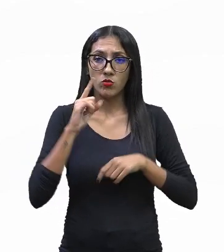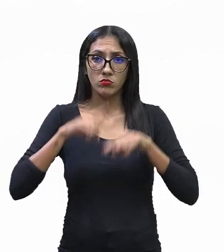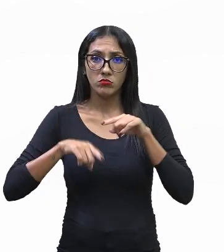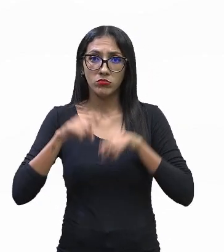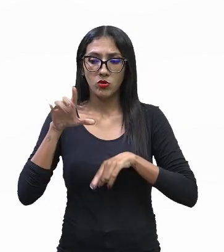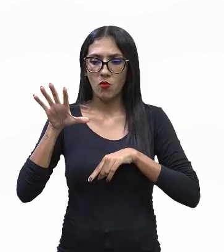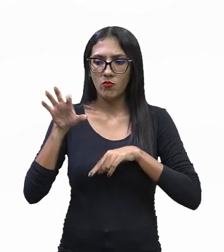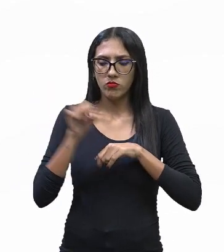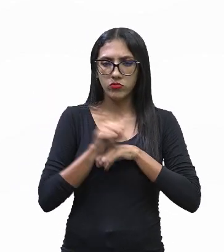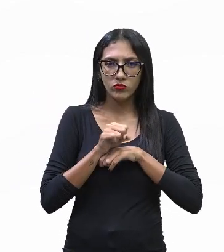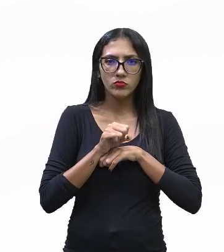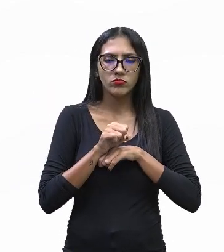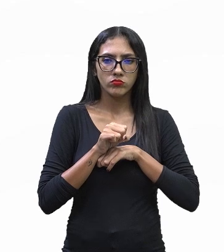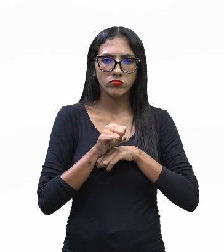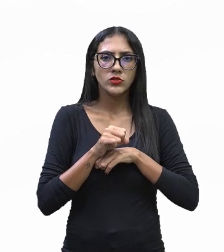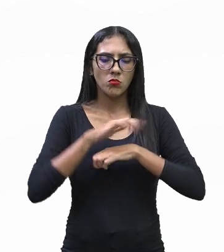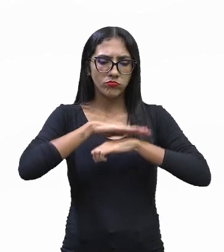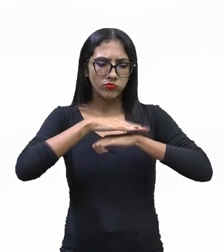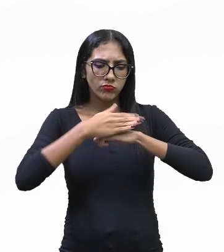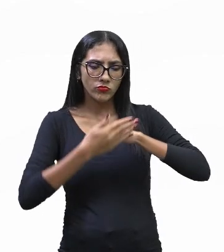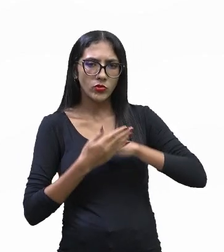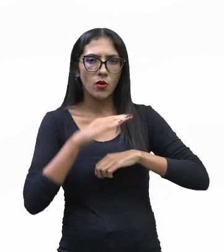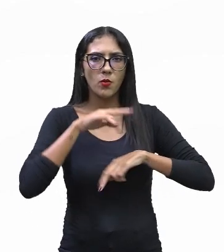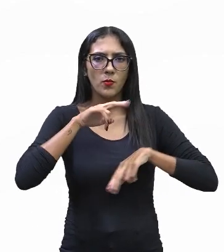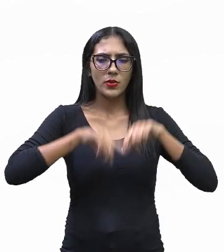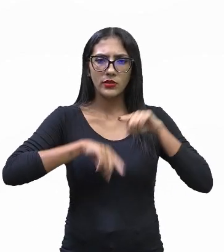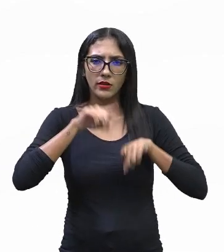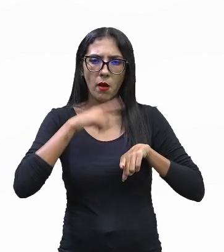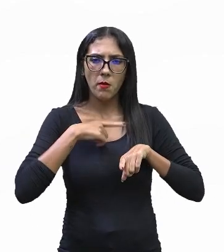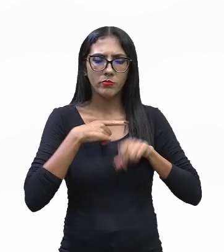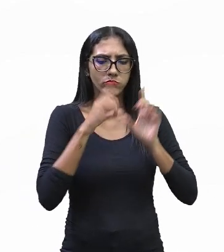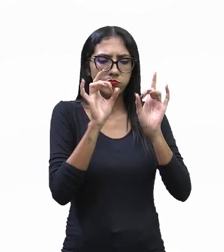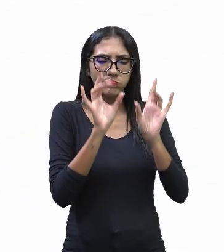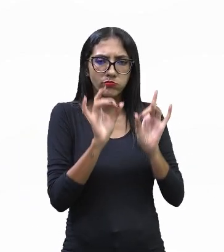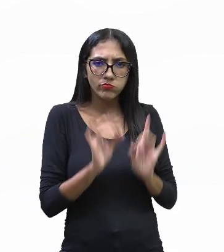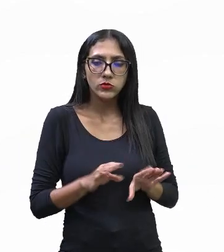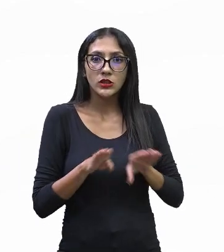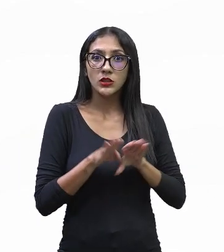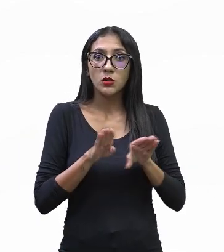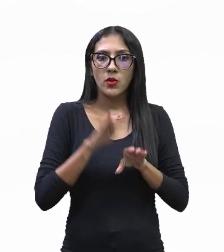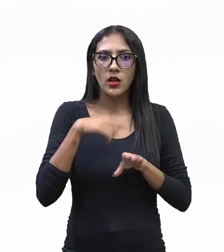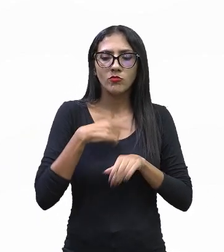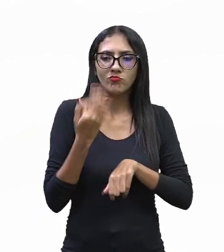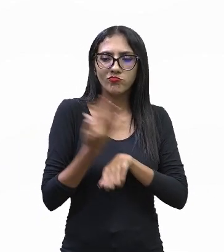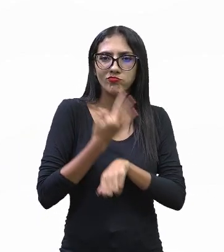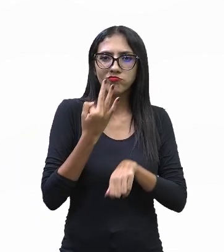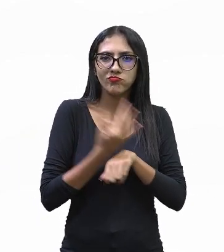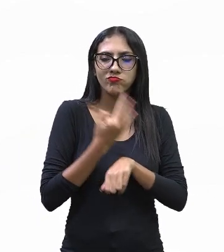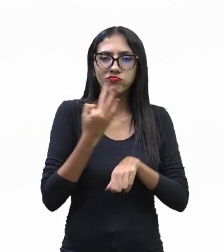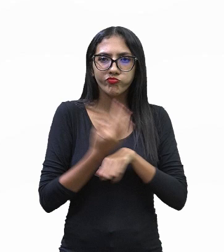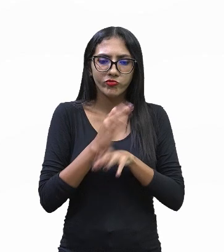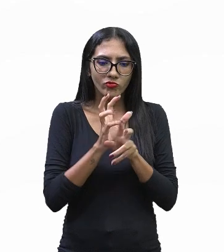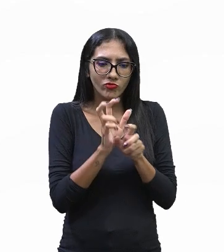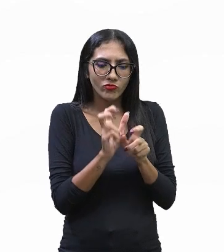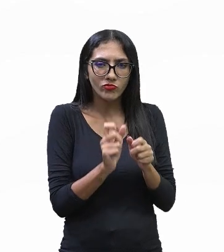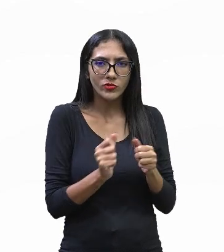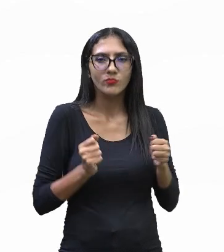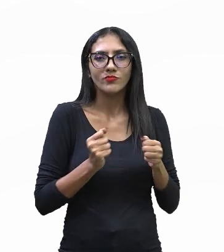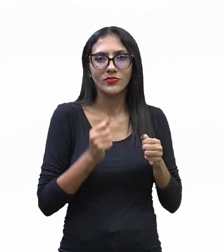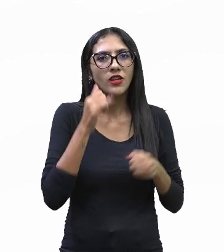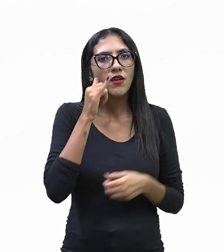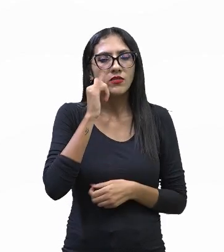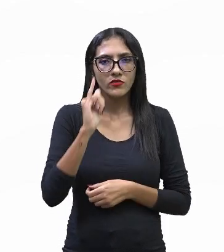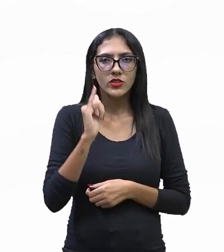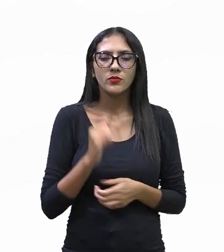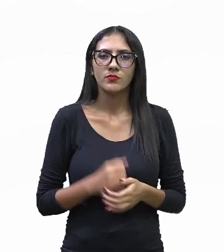por exemplo, um ótimo acabamento à peça, além de dar maior resistência à corrosão, né? Como é o caso dos